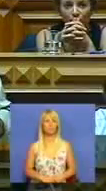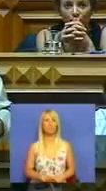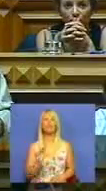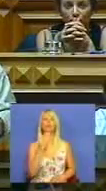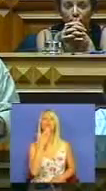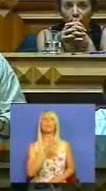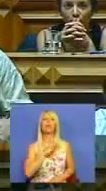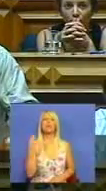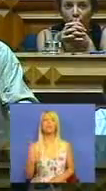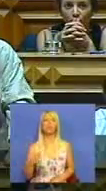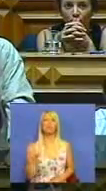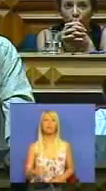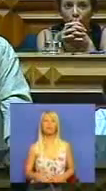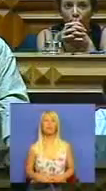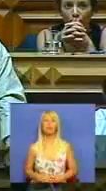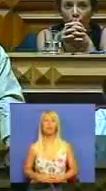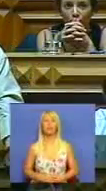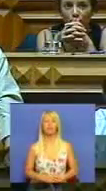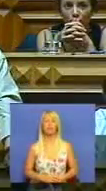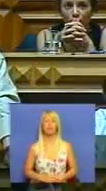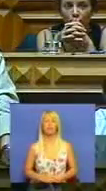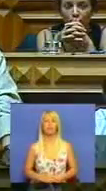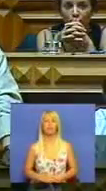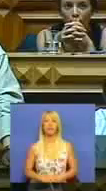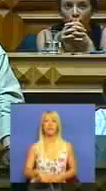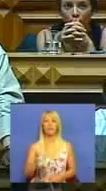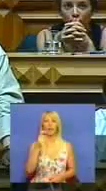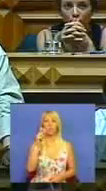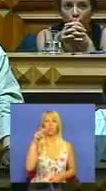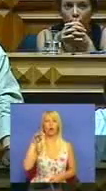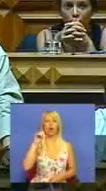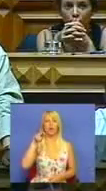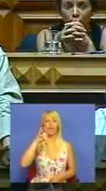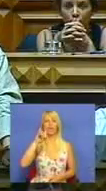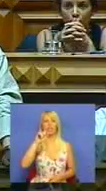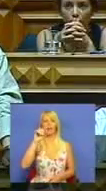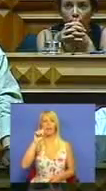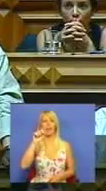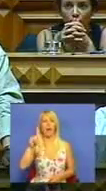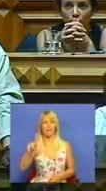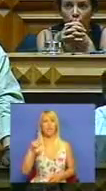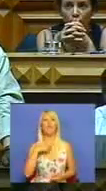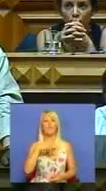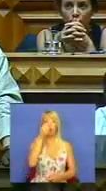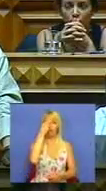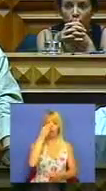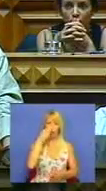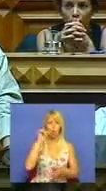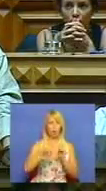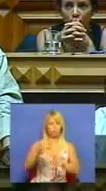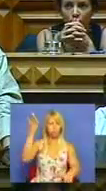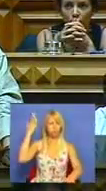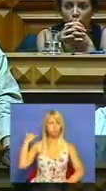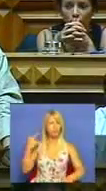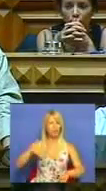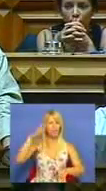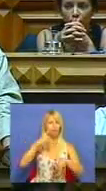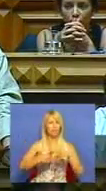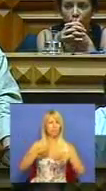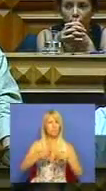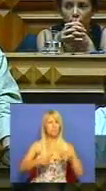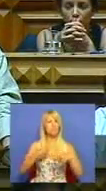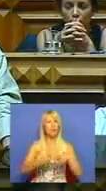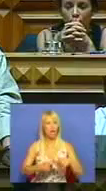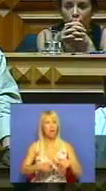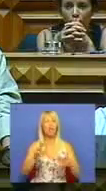Muito obrigado senhor presidente bronislav jemec foi Historiador medialista e foi